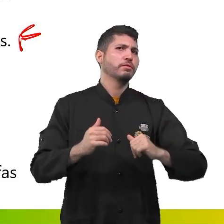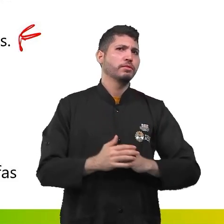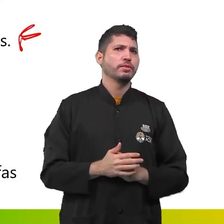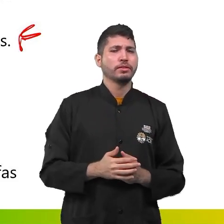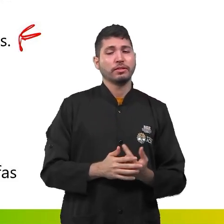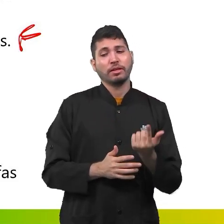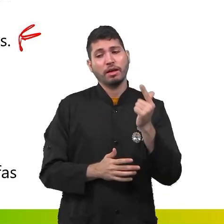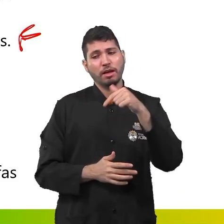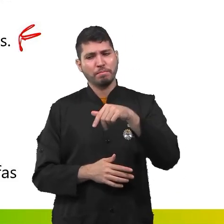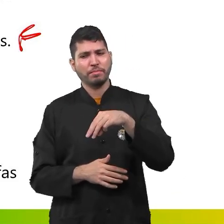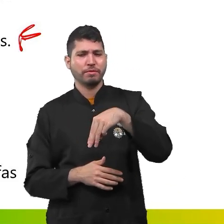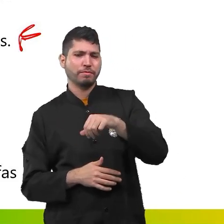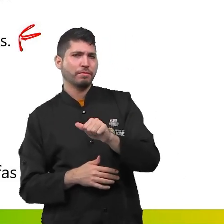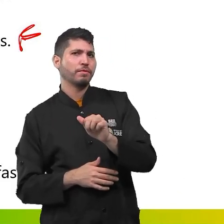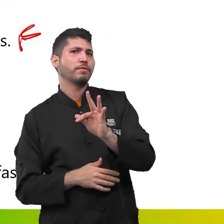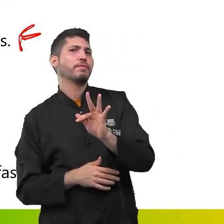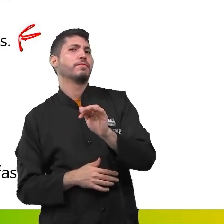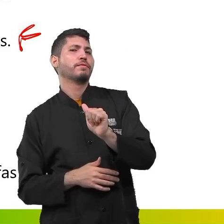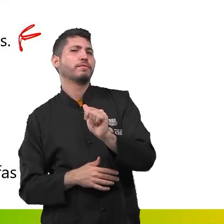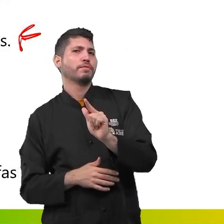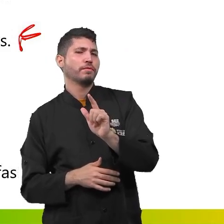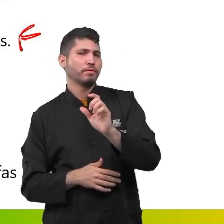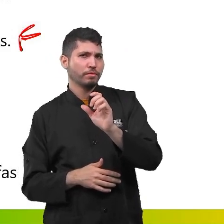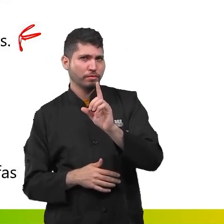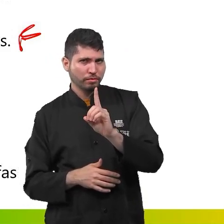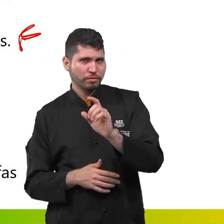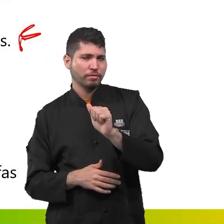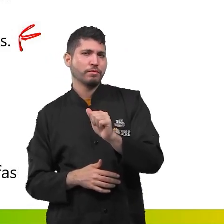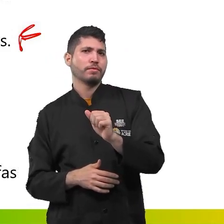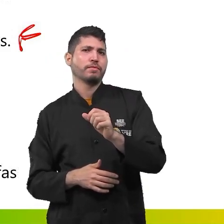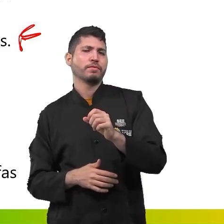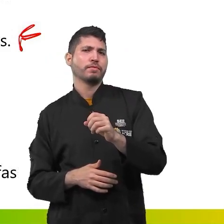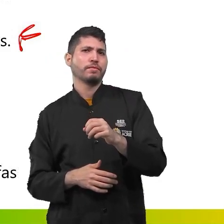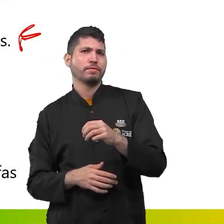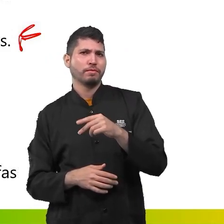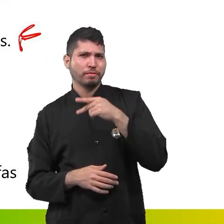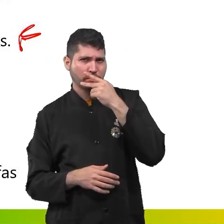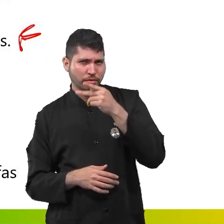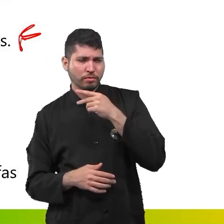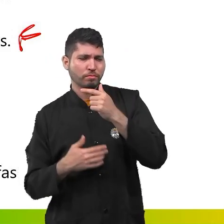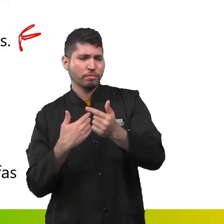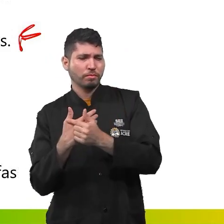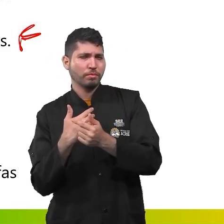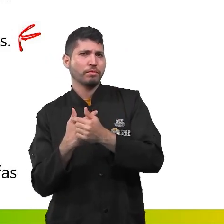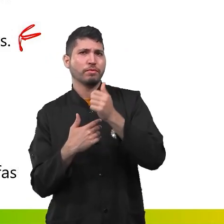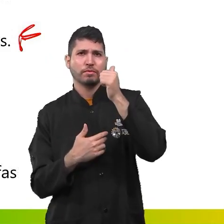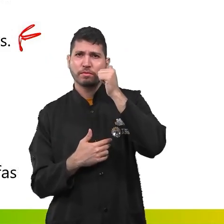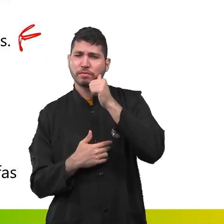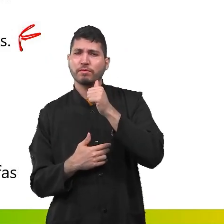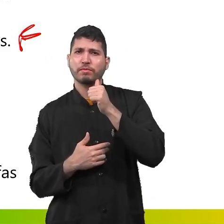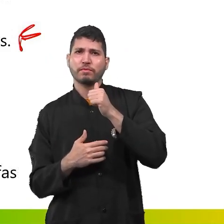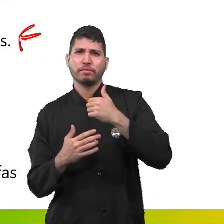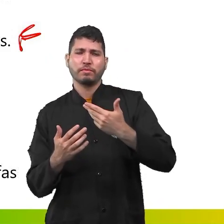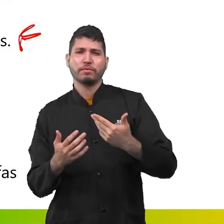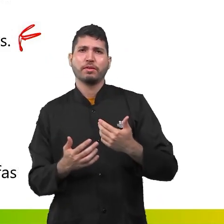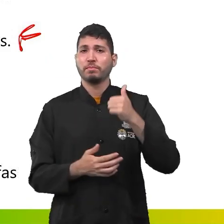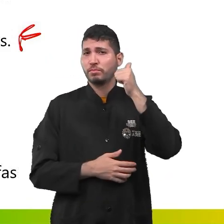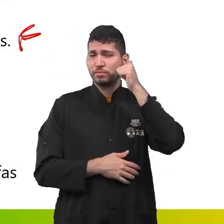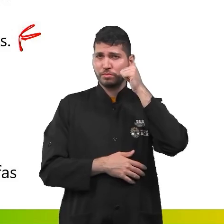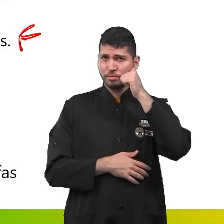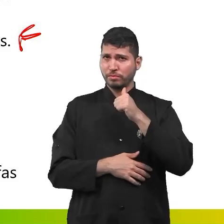da Mafalda, realmente, a Mafalda ela discute essa questão do papel da mulher, que ela é vista como aquela